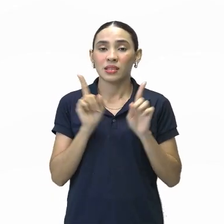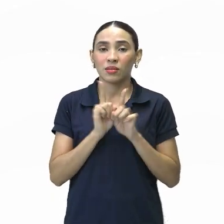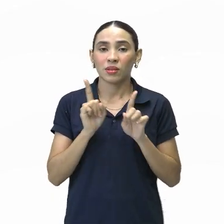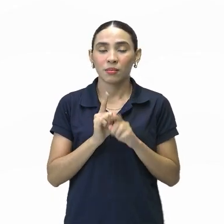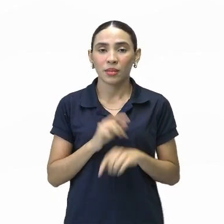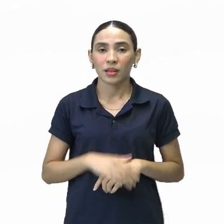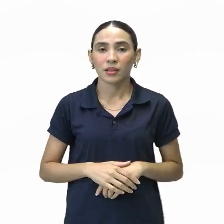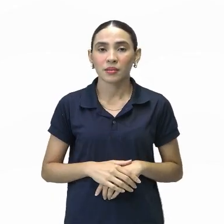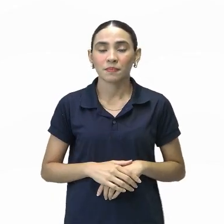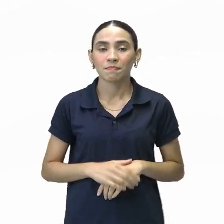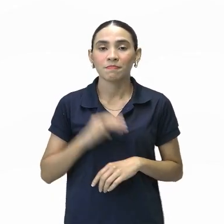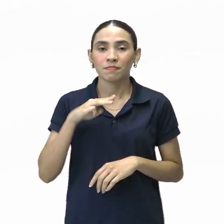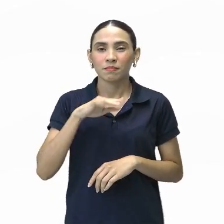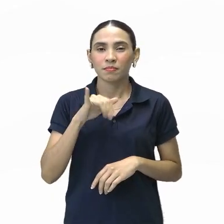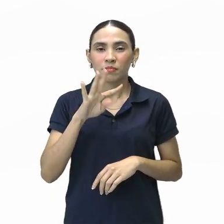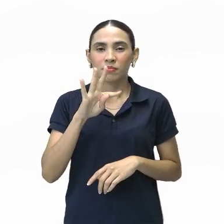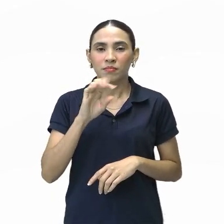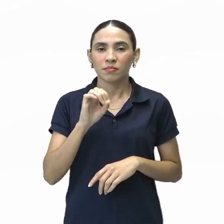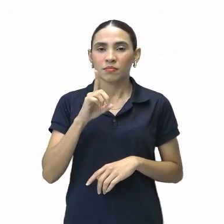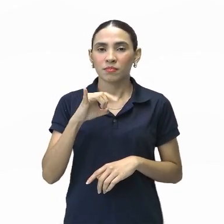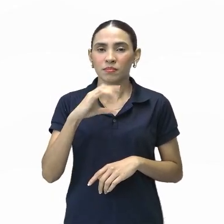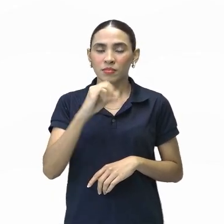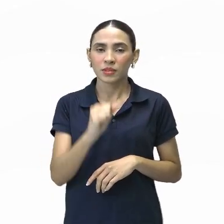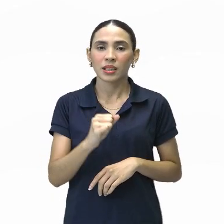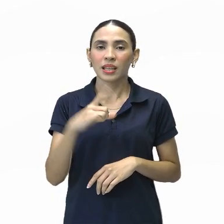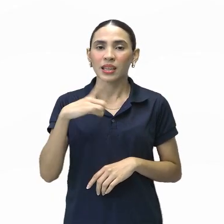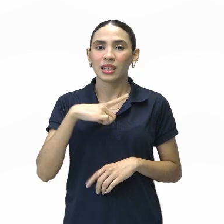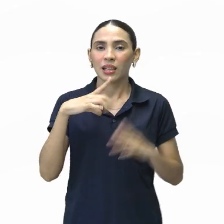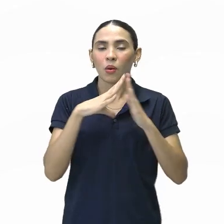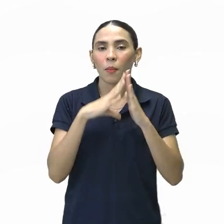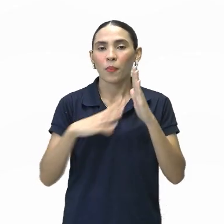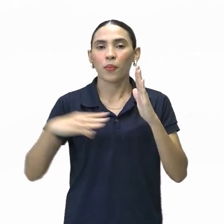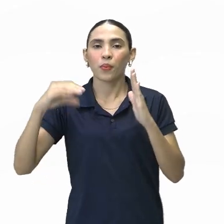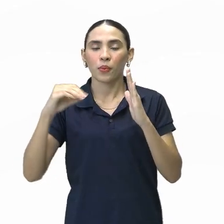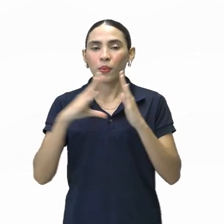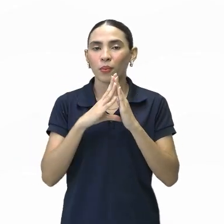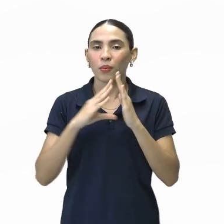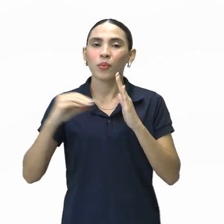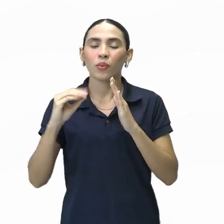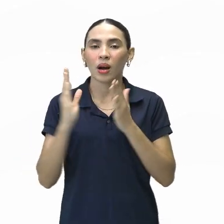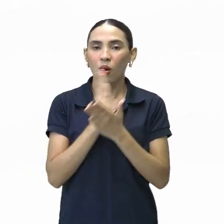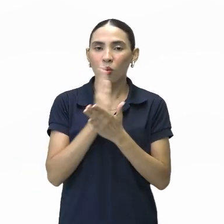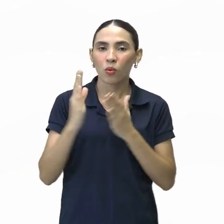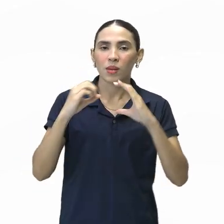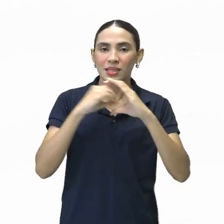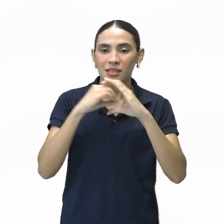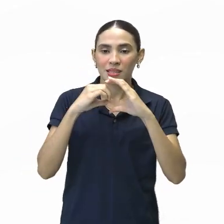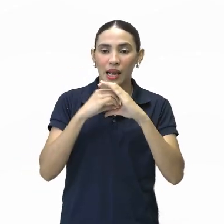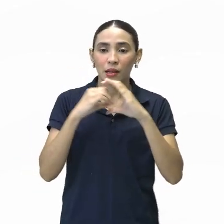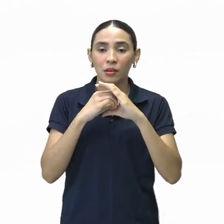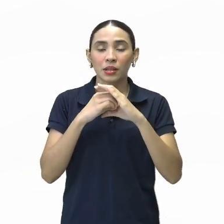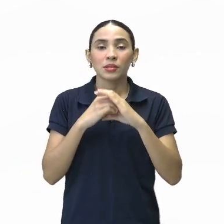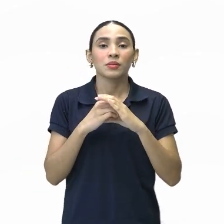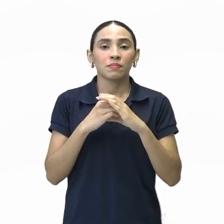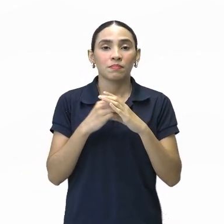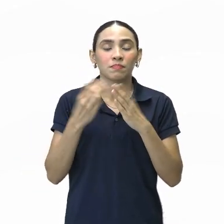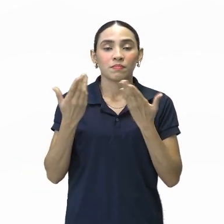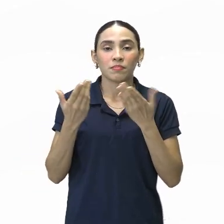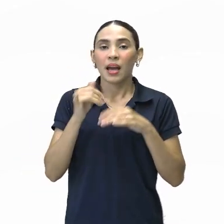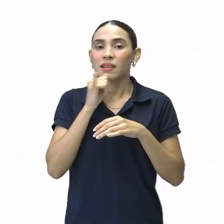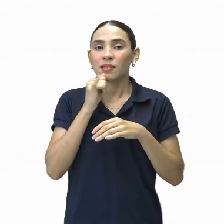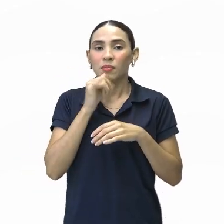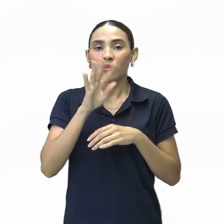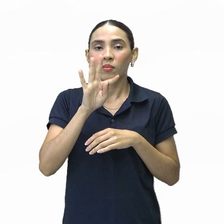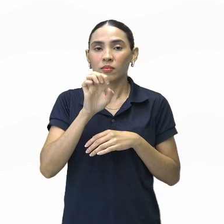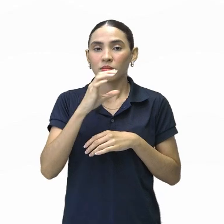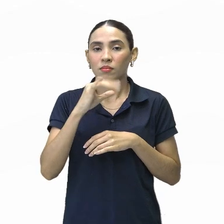diferenciação mitótica descontrolada, causando mutações em determinadas células, num determinado tecido,